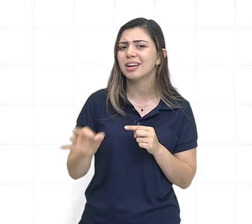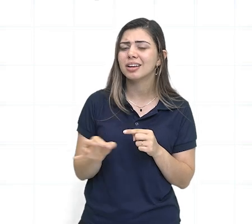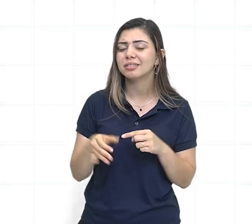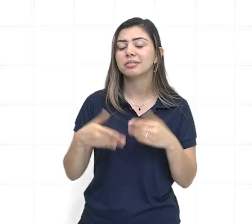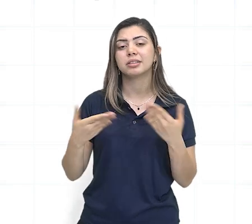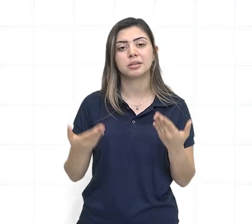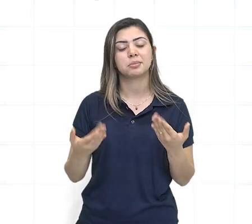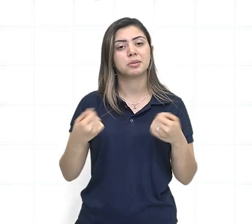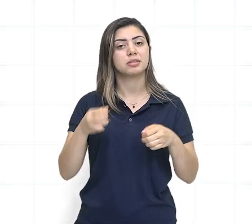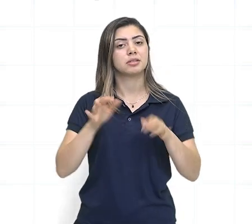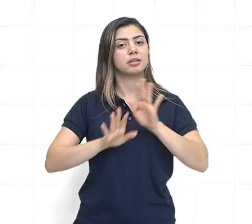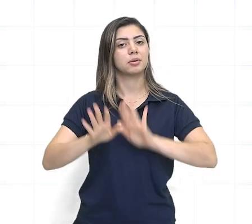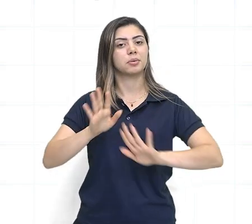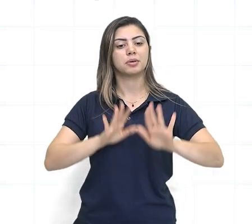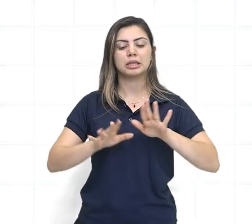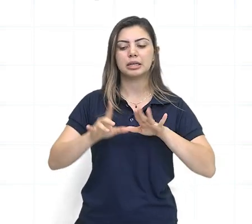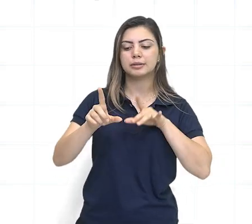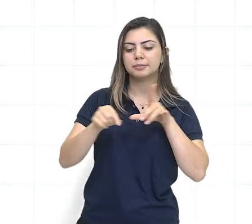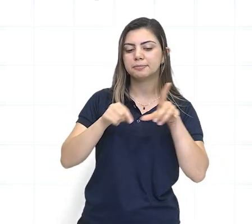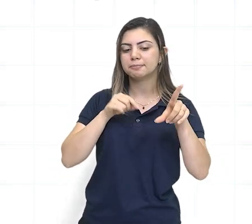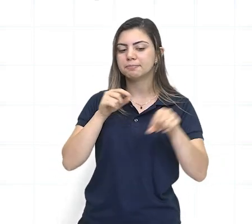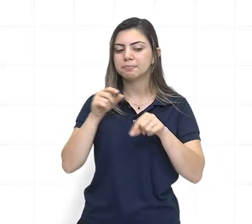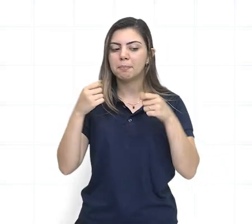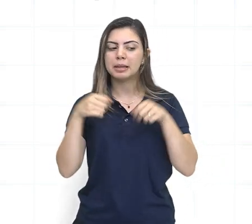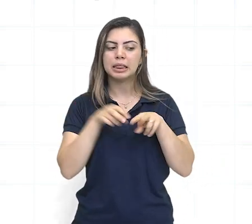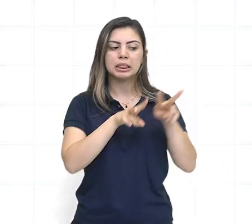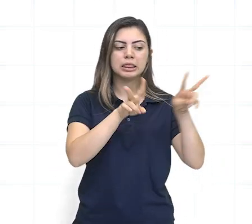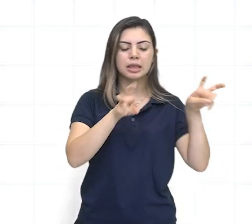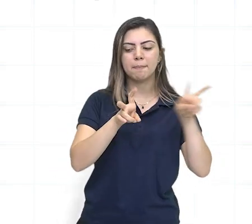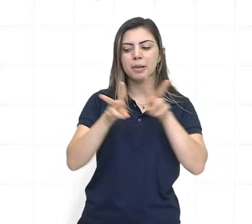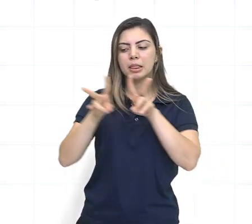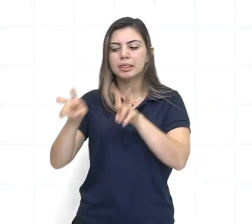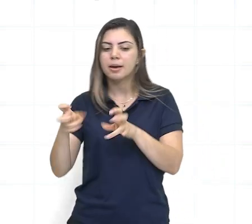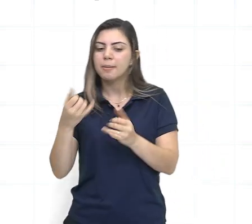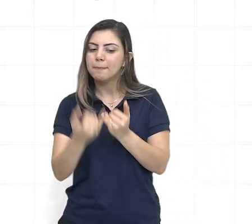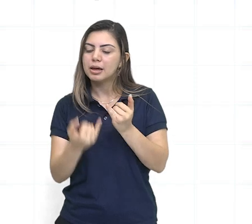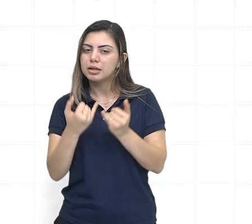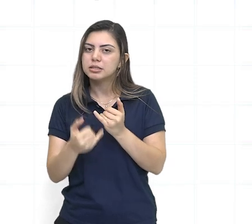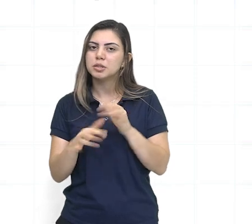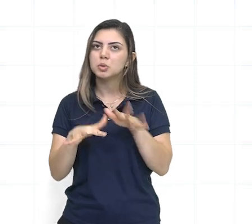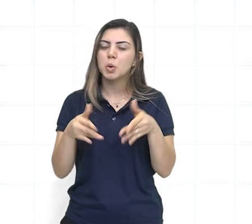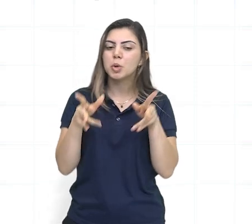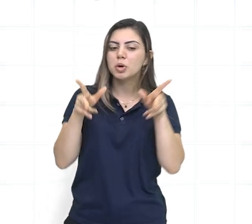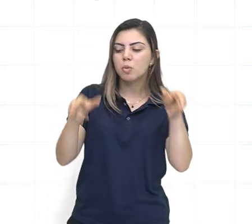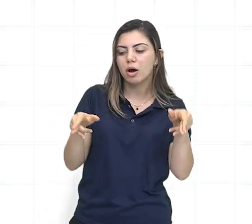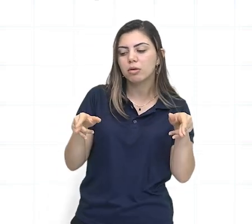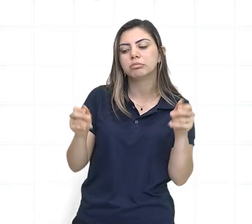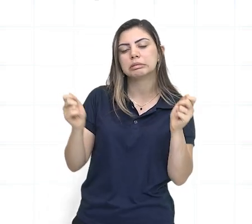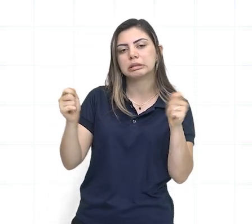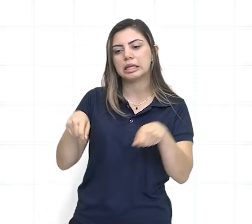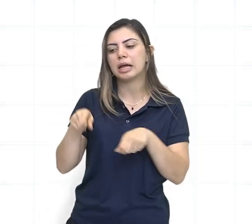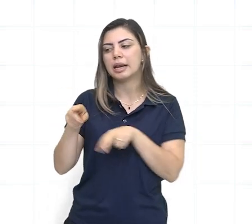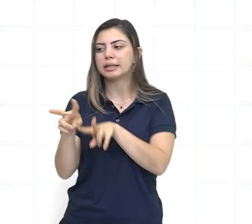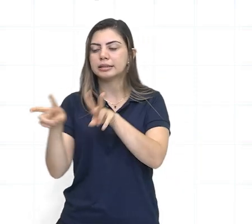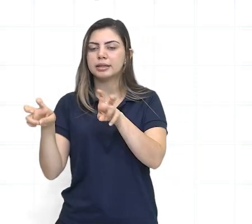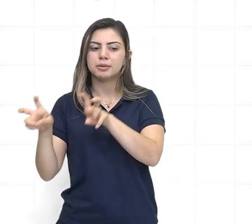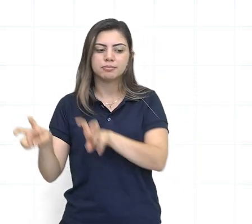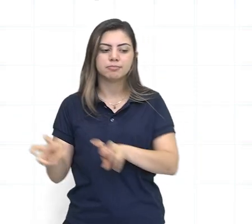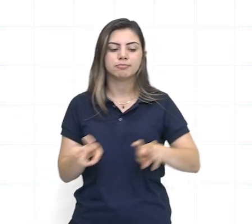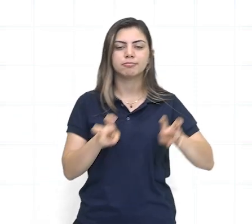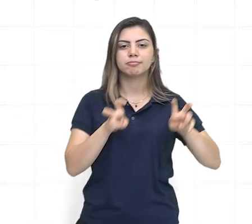está colocando lá, não. Né? Tem que conversar com aquilo que você está dizendo, né? Para